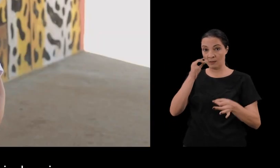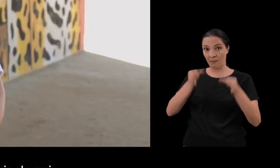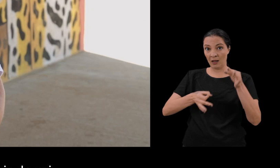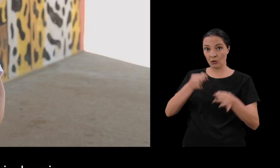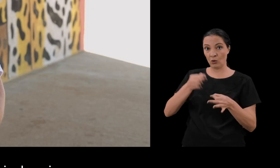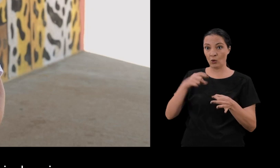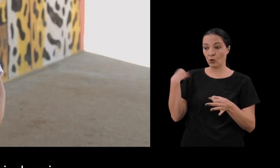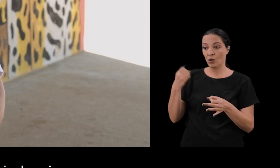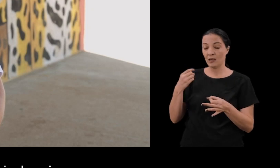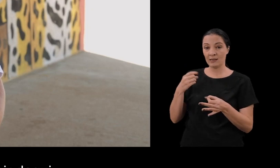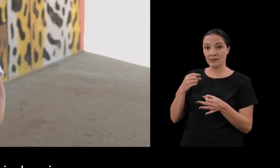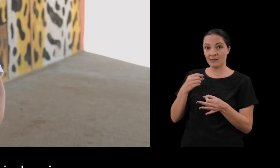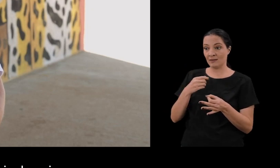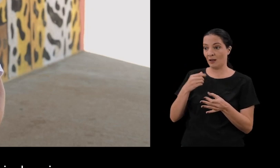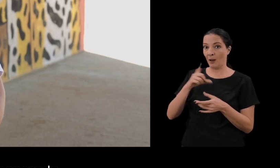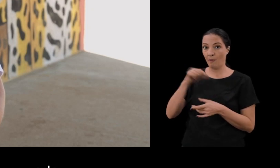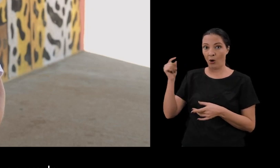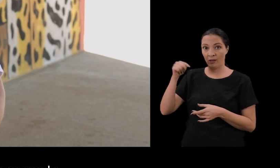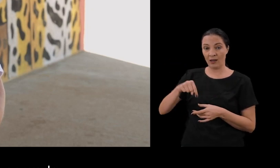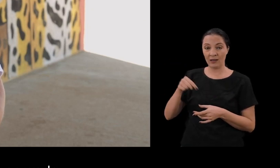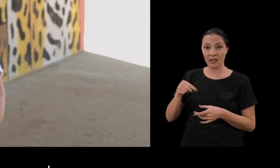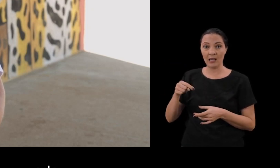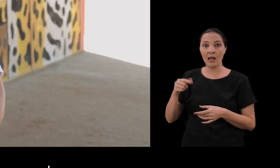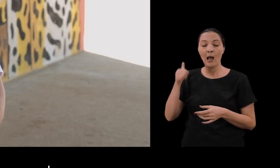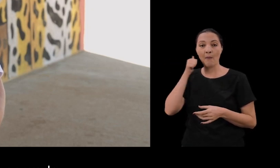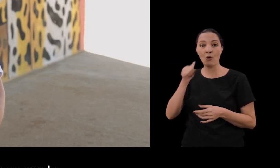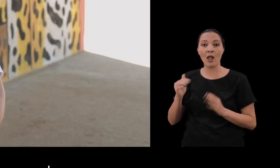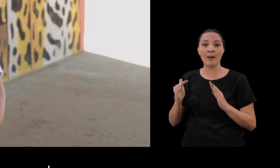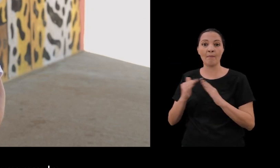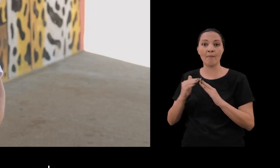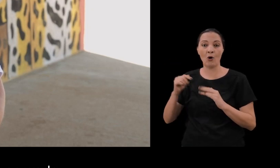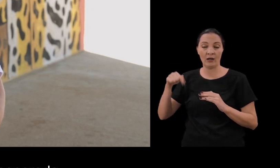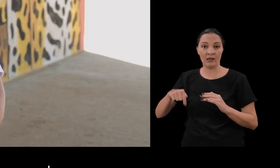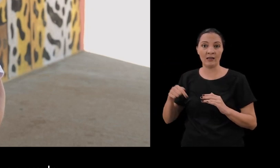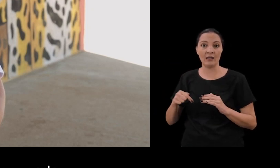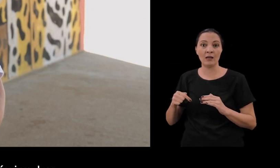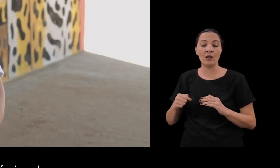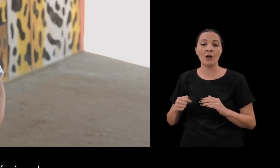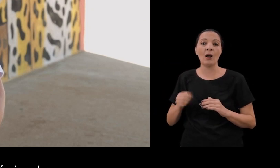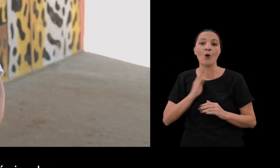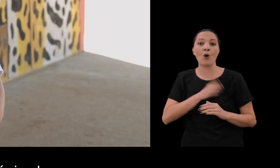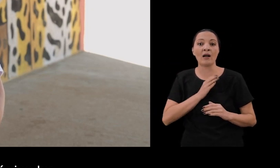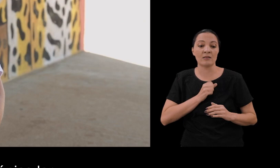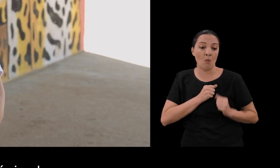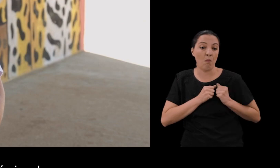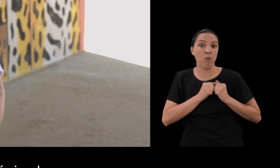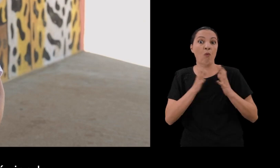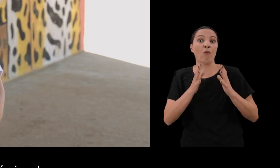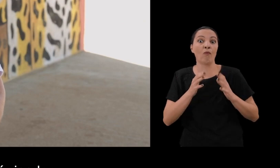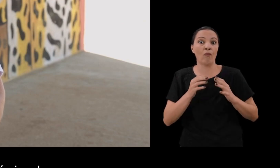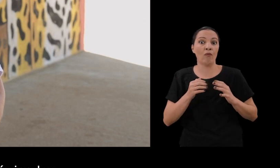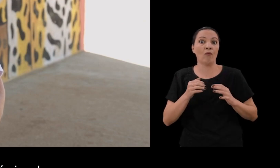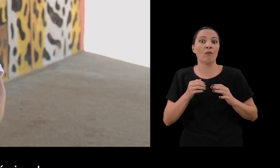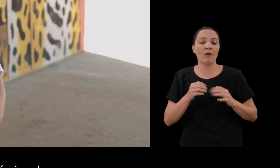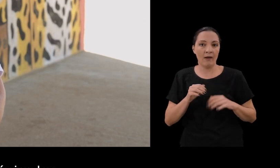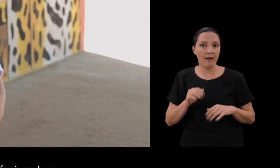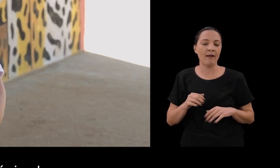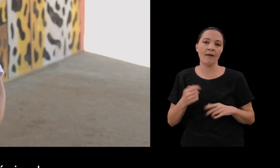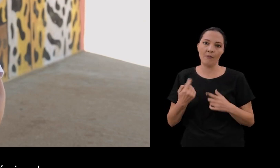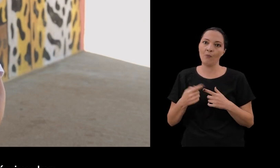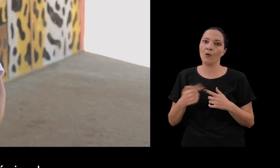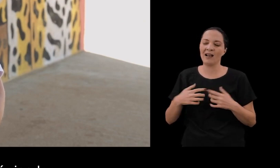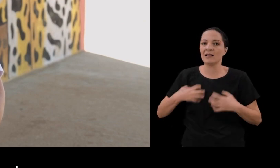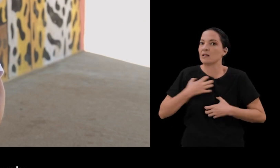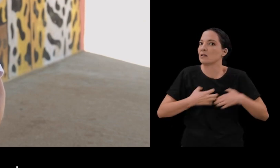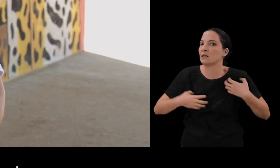moradora que chegou a infartar. Porque ela ficou tão desesperada que não sabia para onde ia, que o único lar que ela tinha era